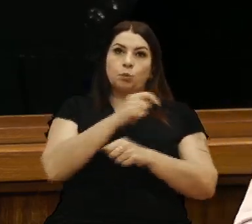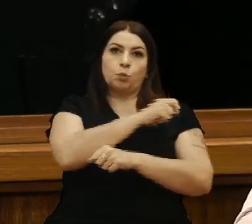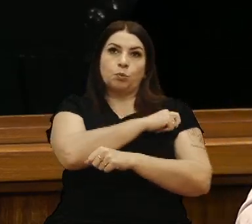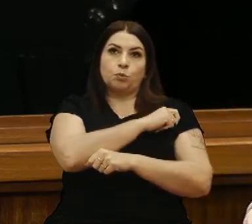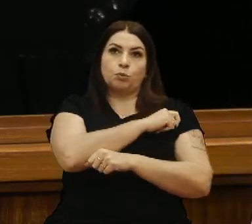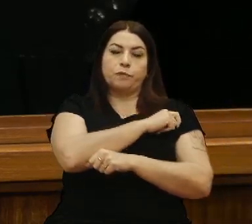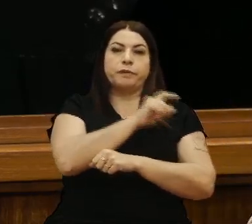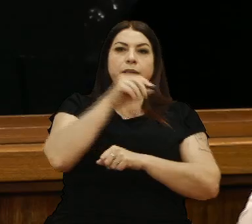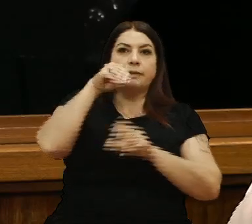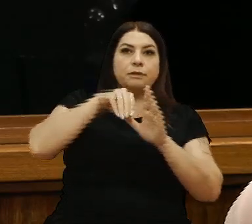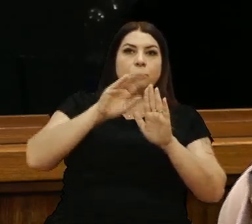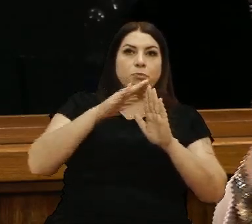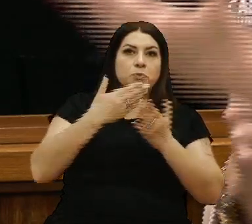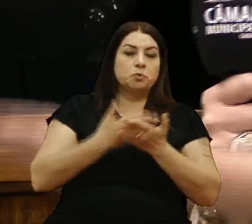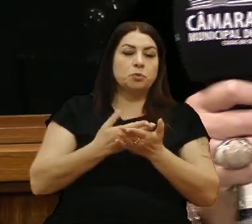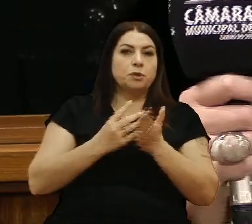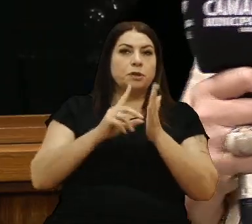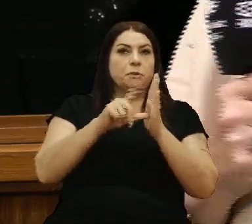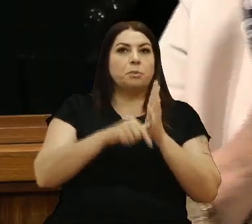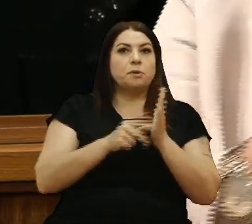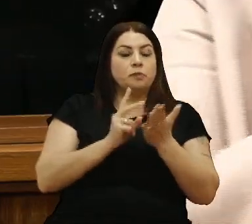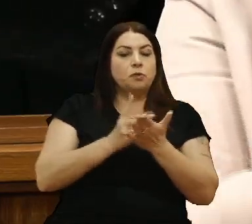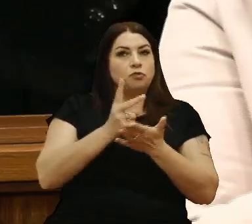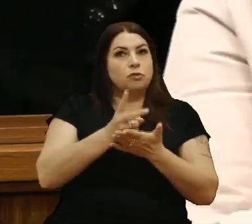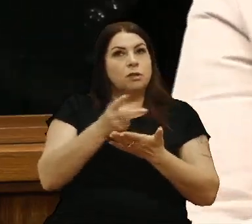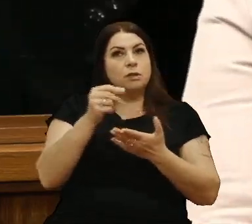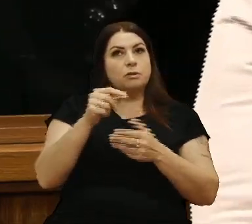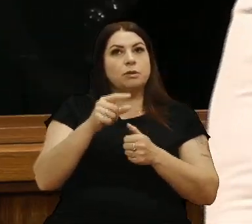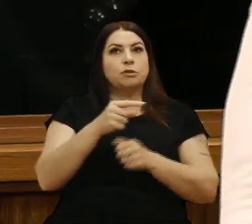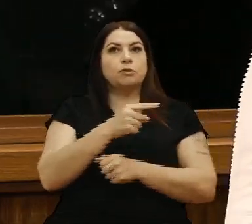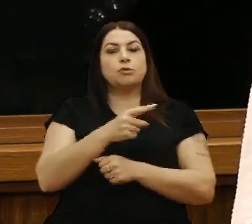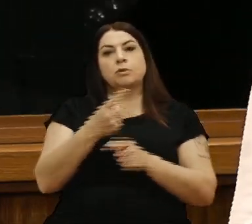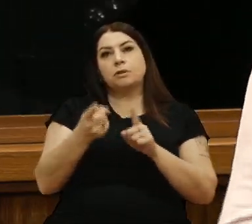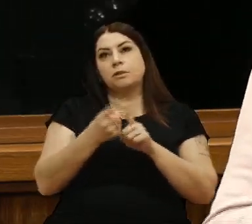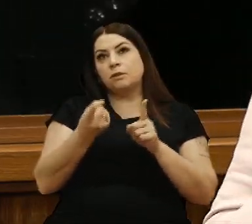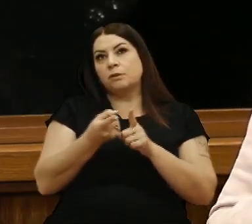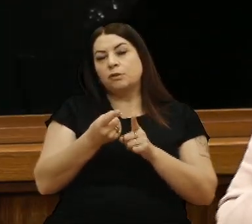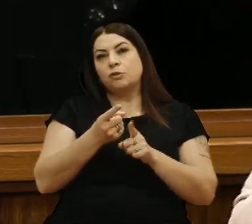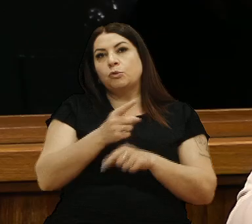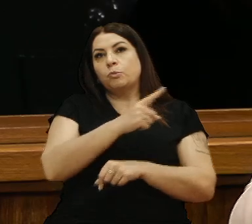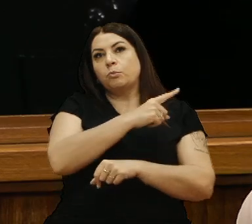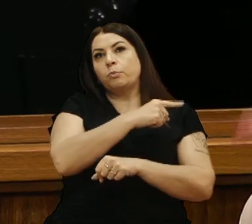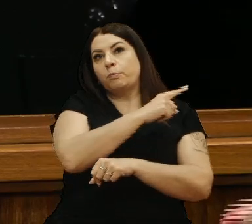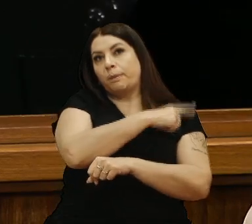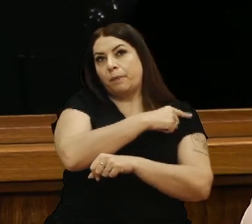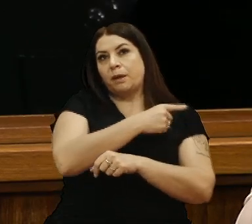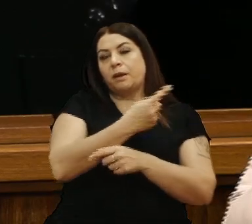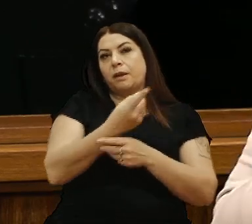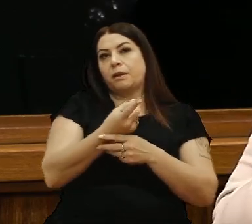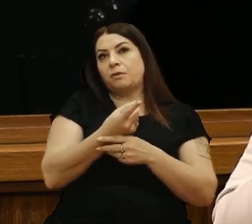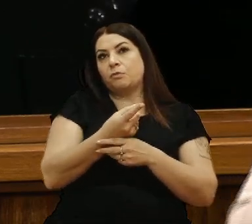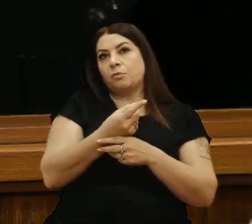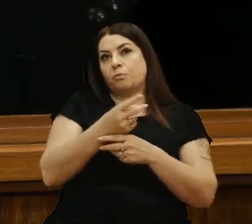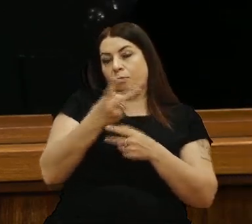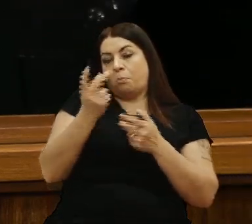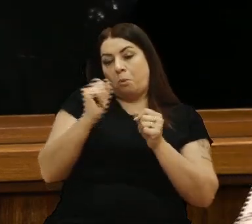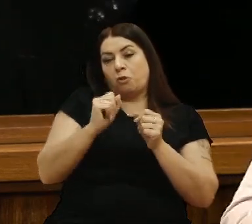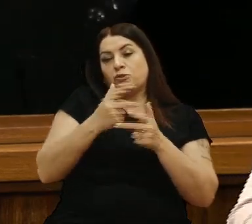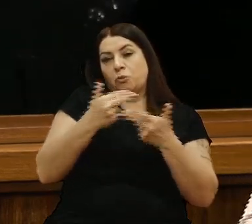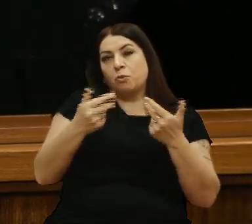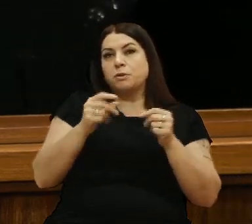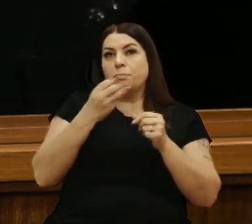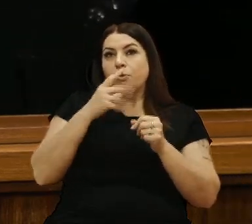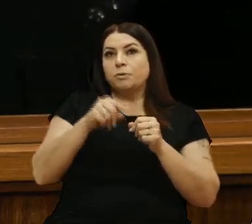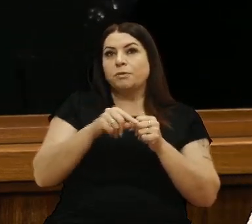já numa escola que depois ele vai continuar lá no 1º ano, então pode ter coisas boas disso, mas eu falo aqui